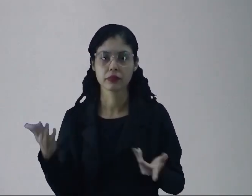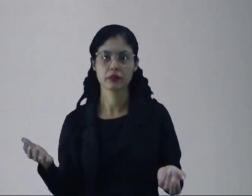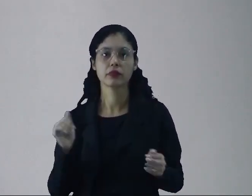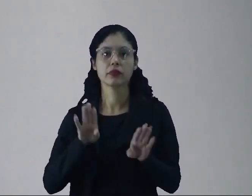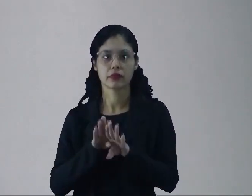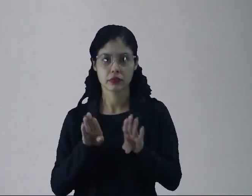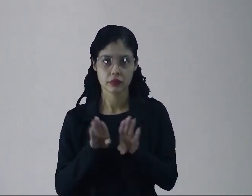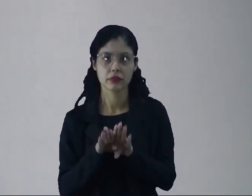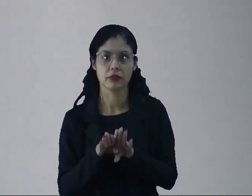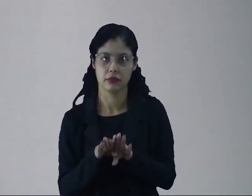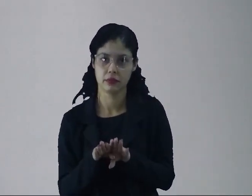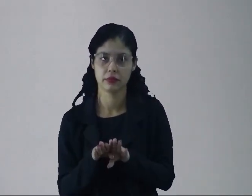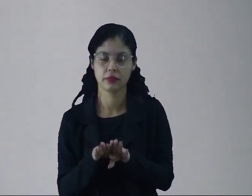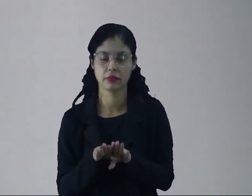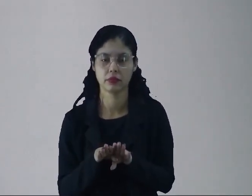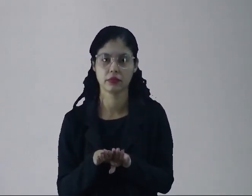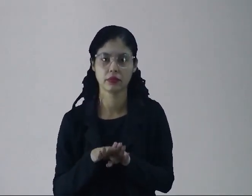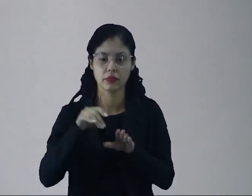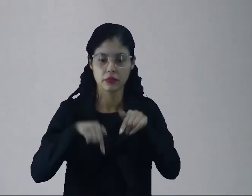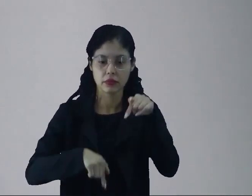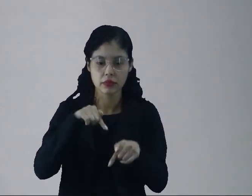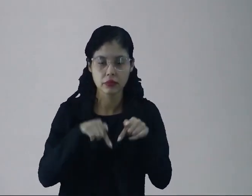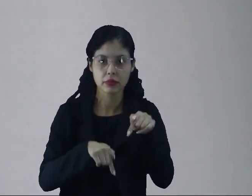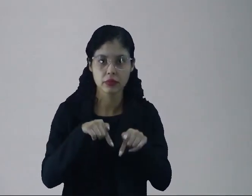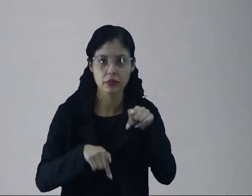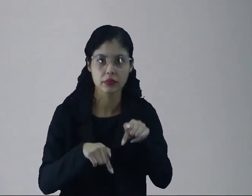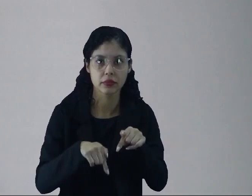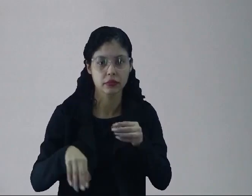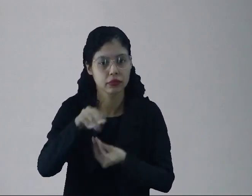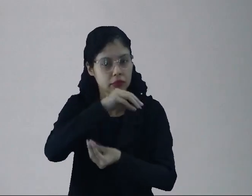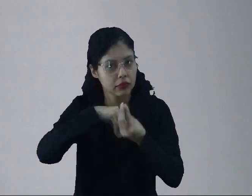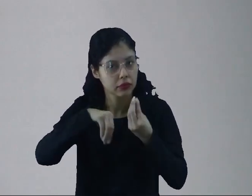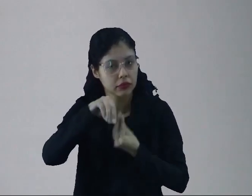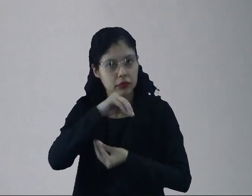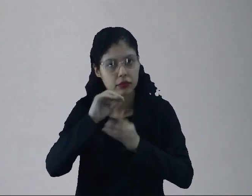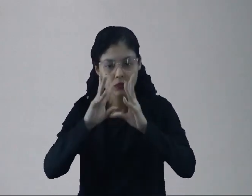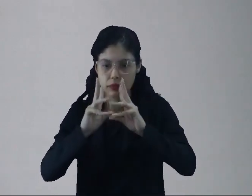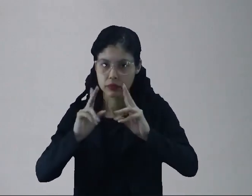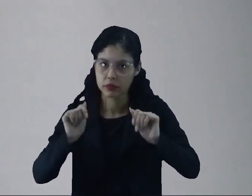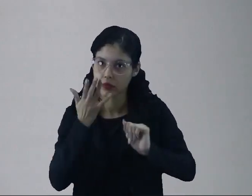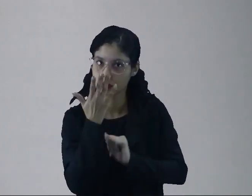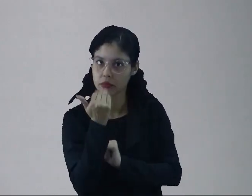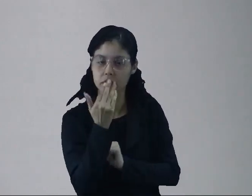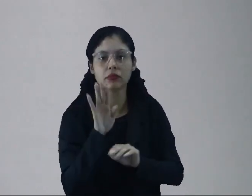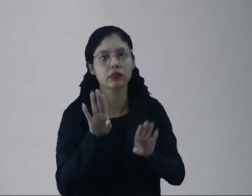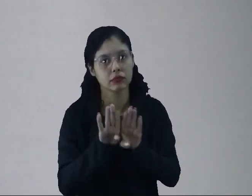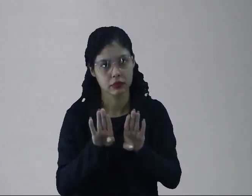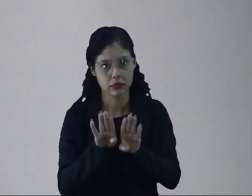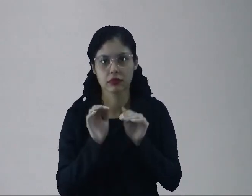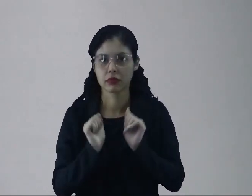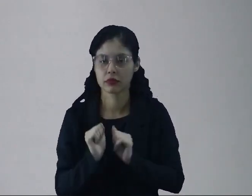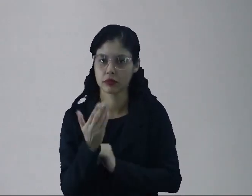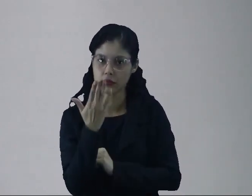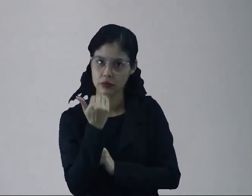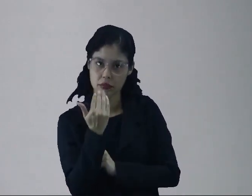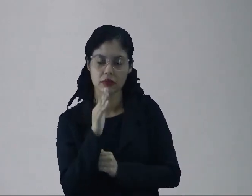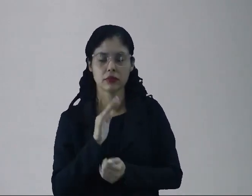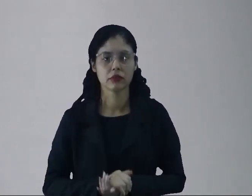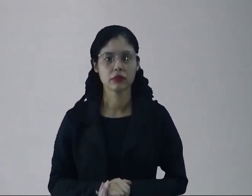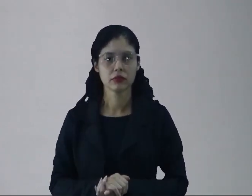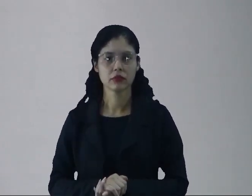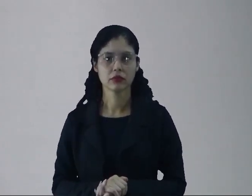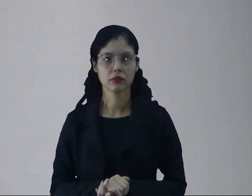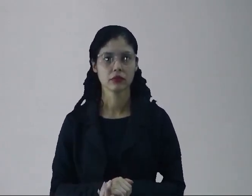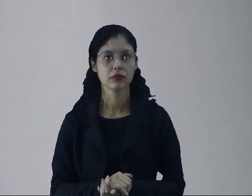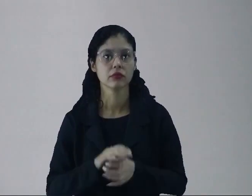também quimiosintetizantes que fazem reações químicas, decomposição de elementos para poder absorver seu alimento, ok?